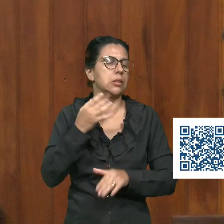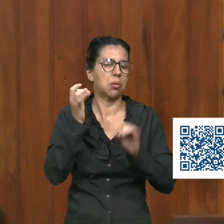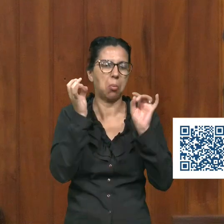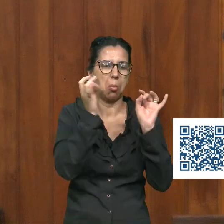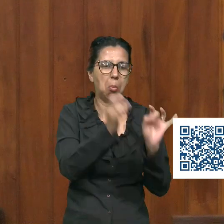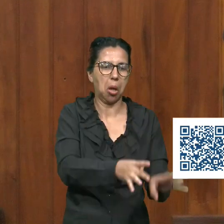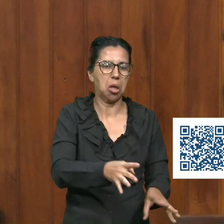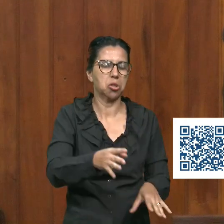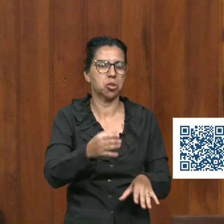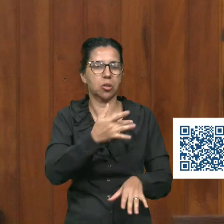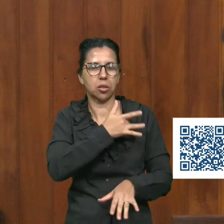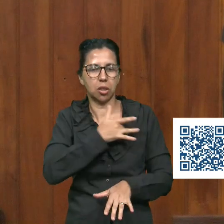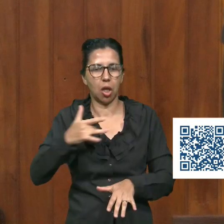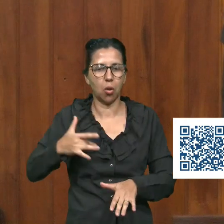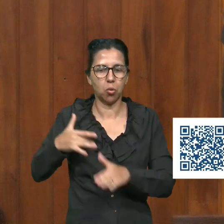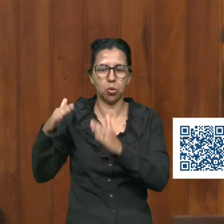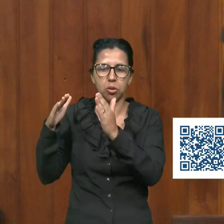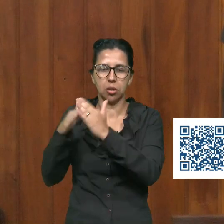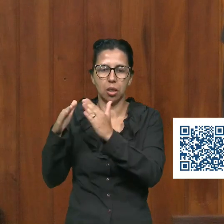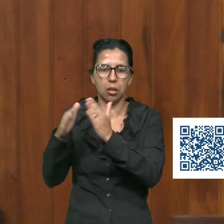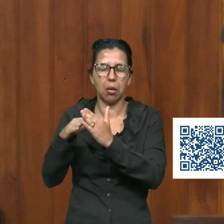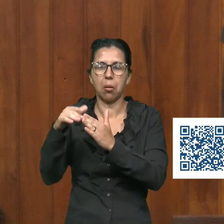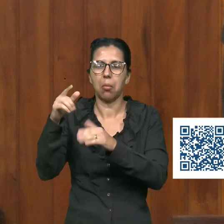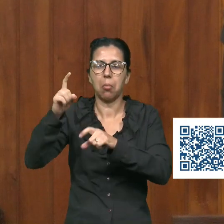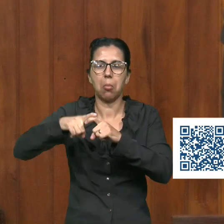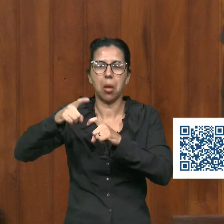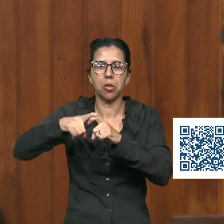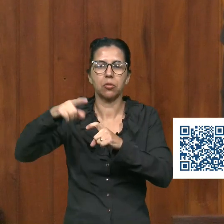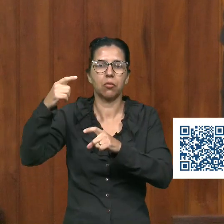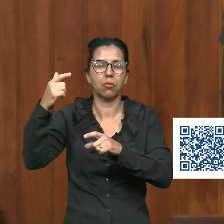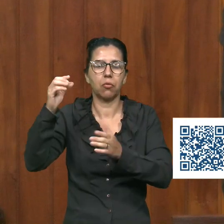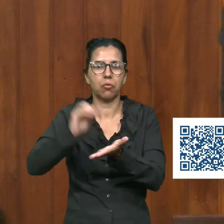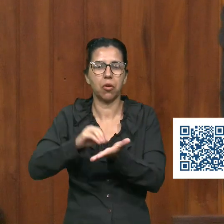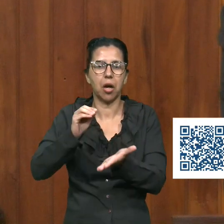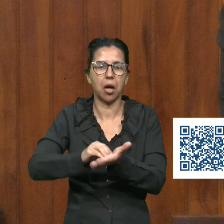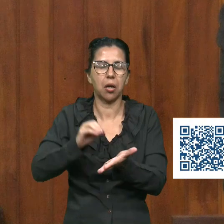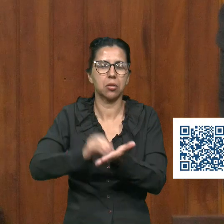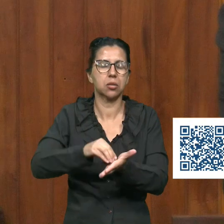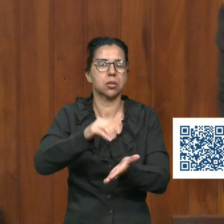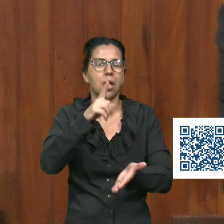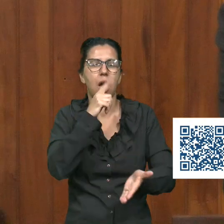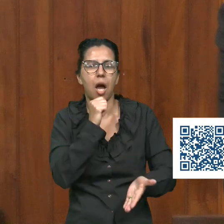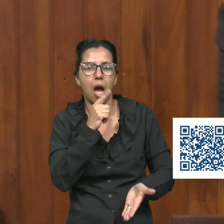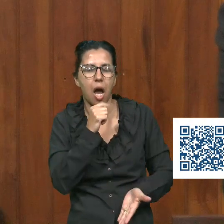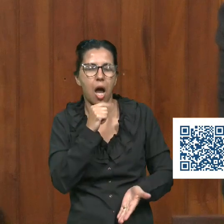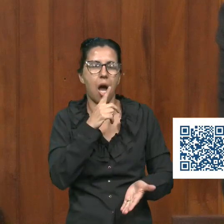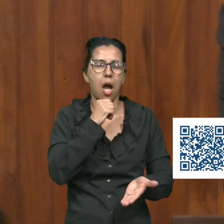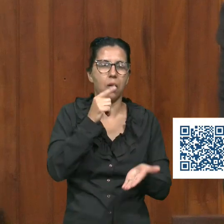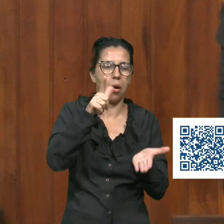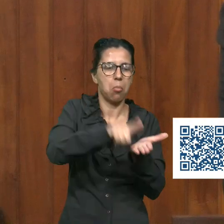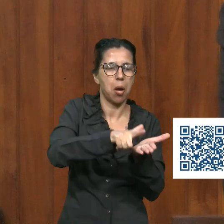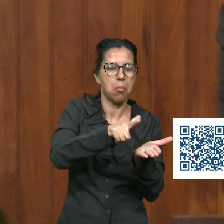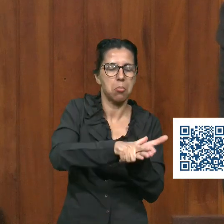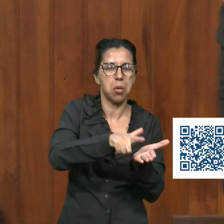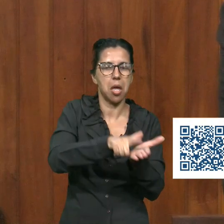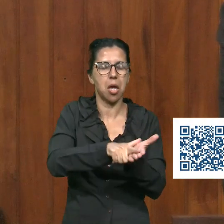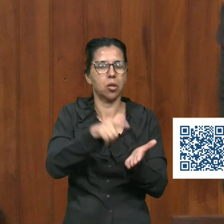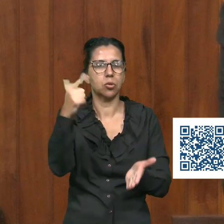em posto de saúde, toda esburacada, não tem água, não tem papel higiênico em posto de saúde, não tem remédio.